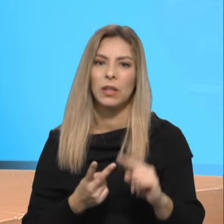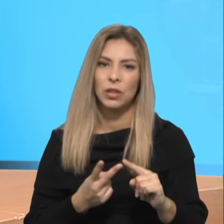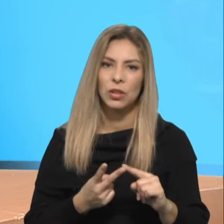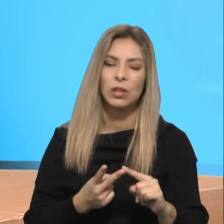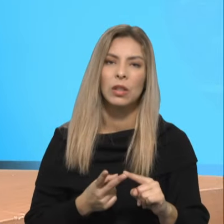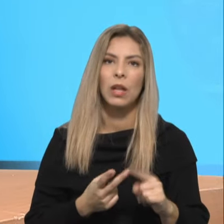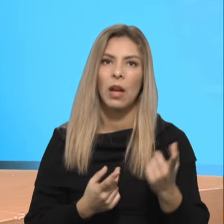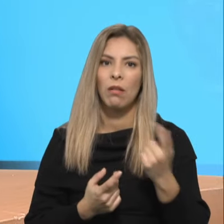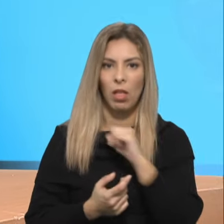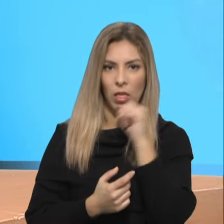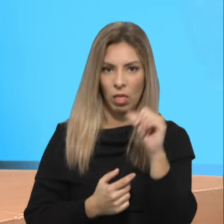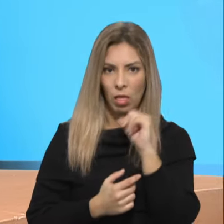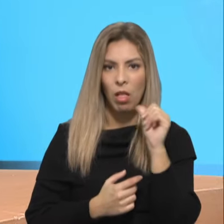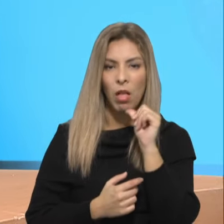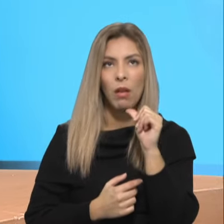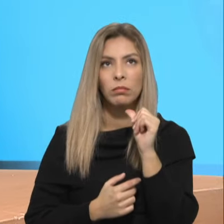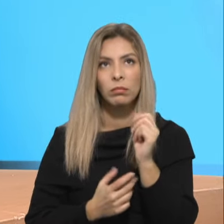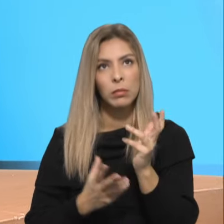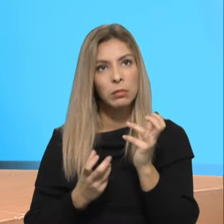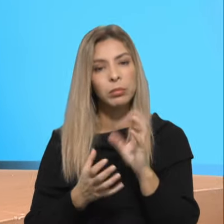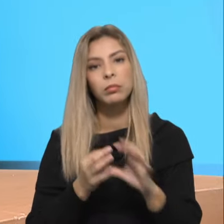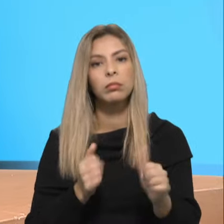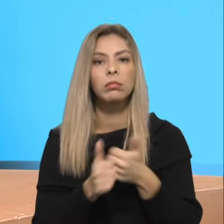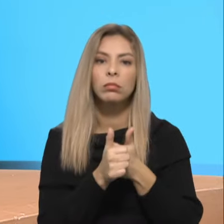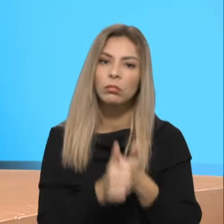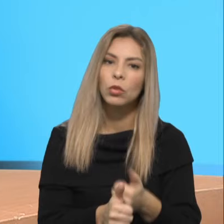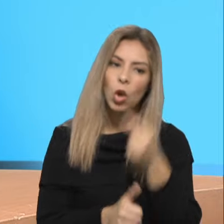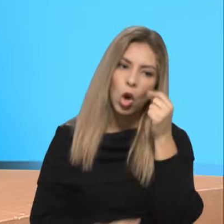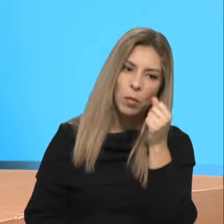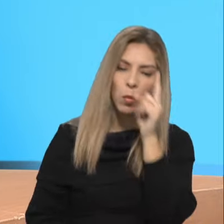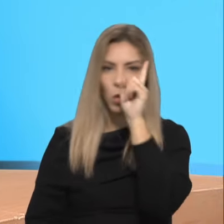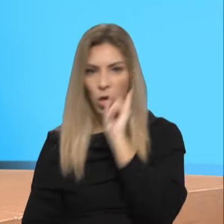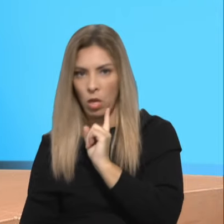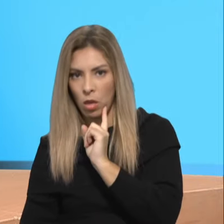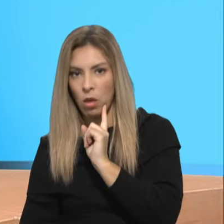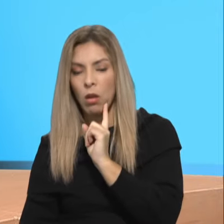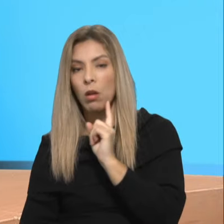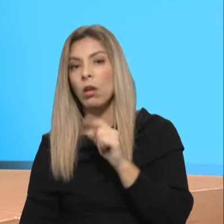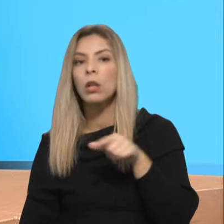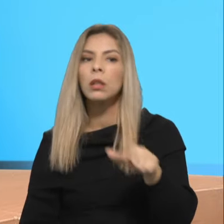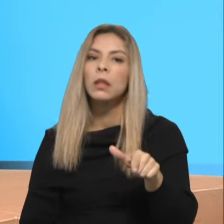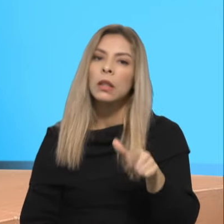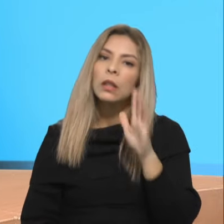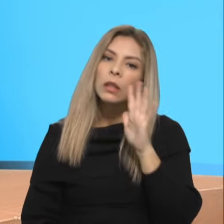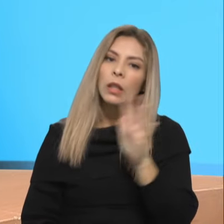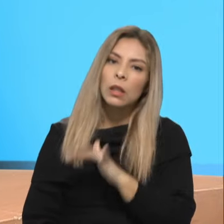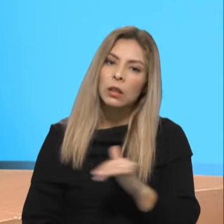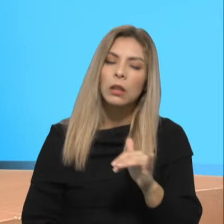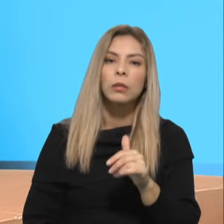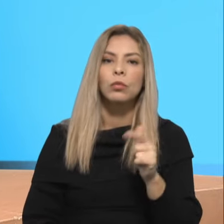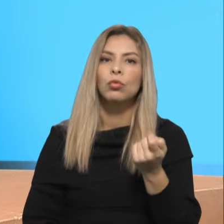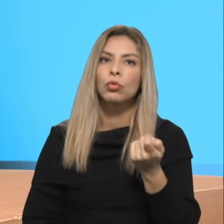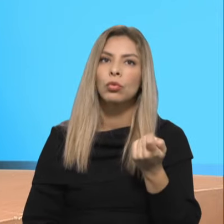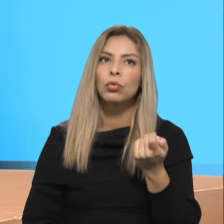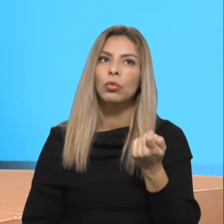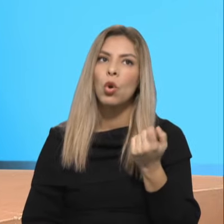uma adesão da humanidade, do homem e da mulher, em que procuram realizar-se contra